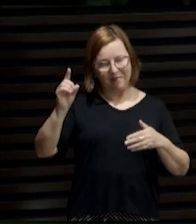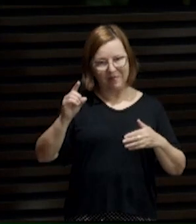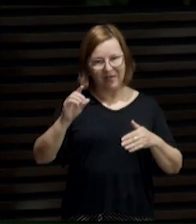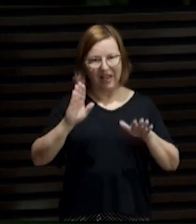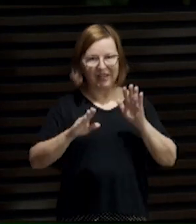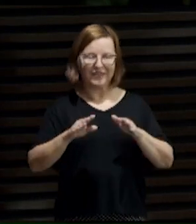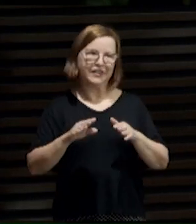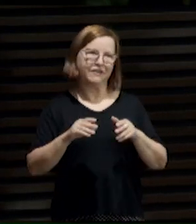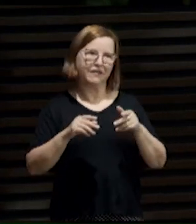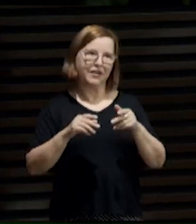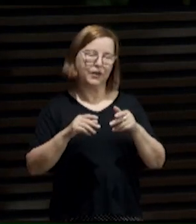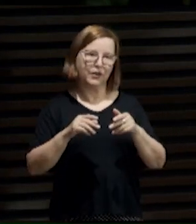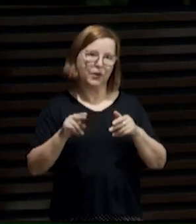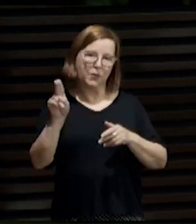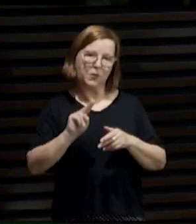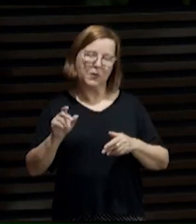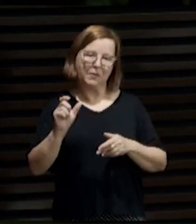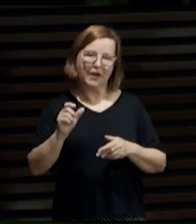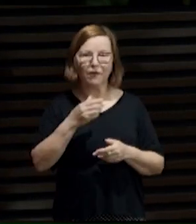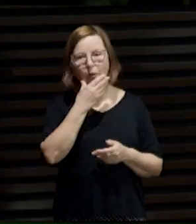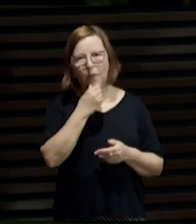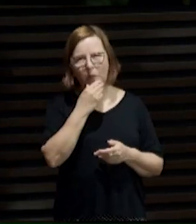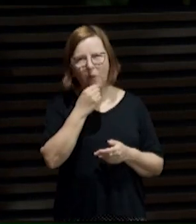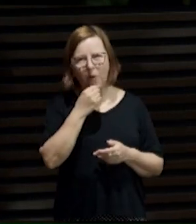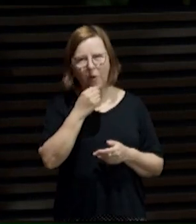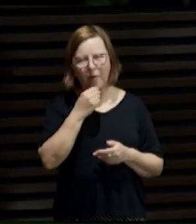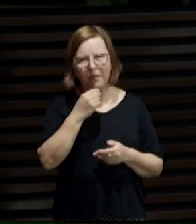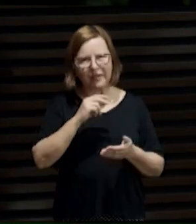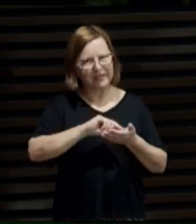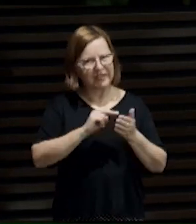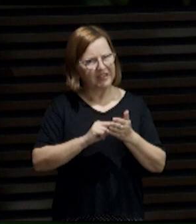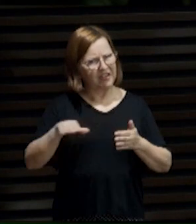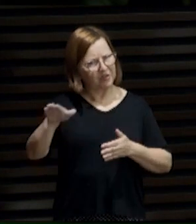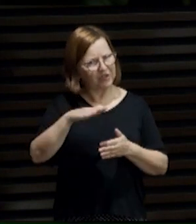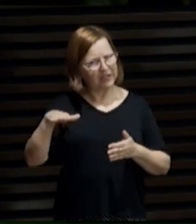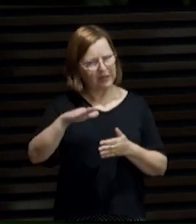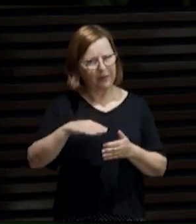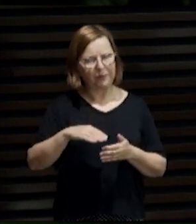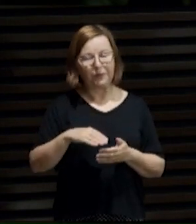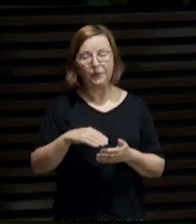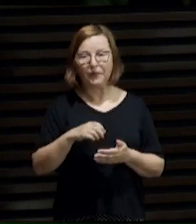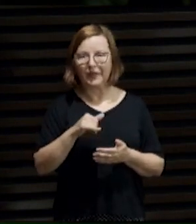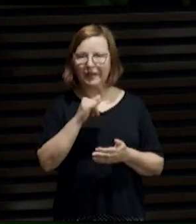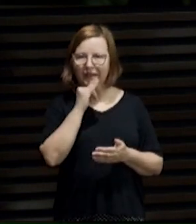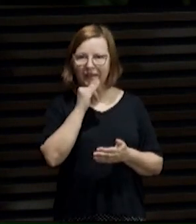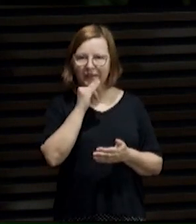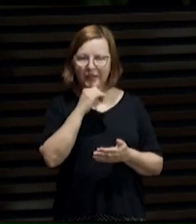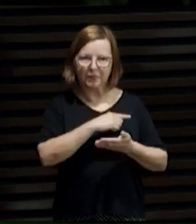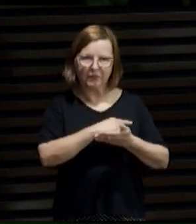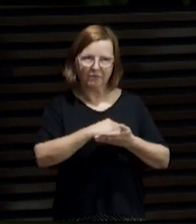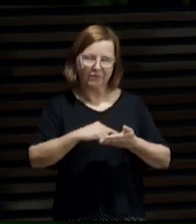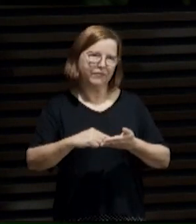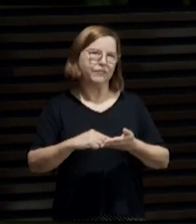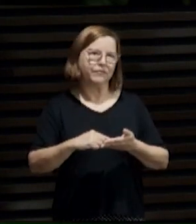Por exemplo, quando lá no primeiro capítulo de Gênesis é falado que a Trindade decide fazer o homem,